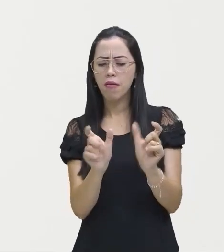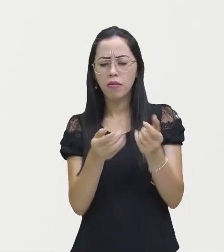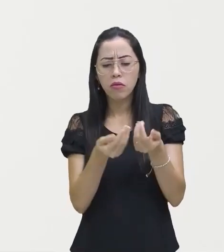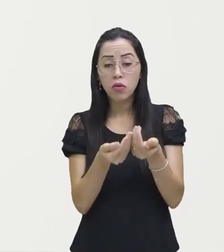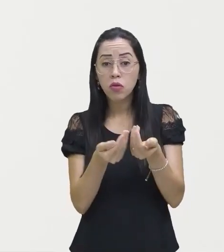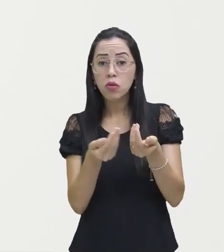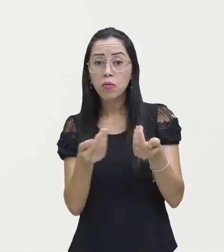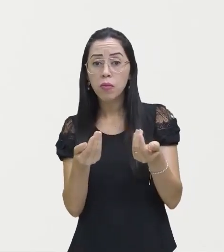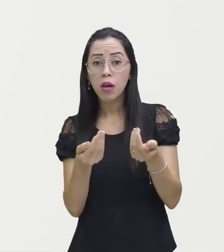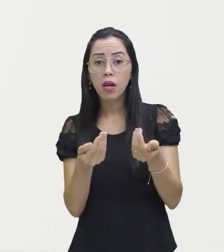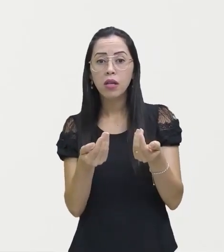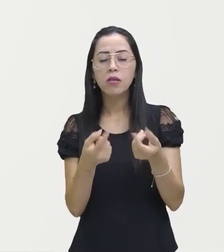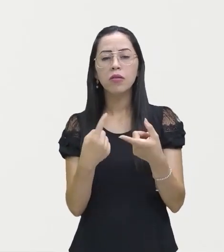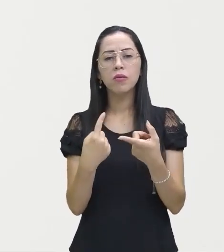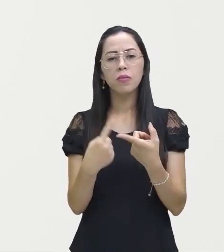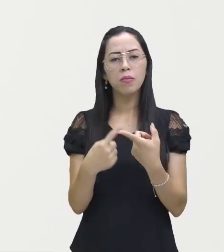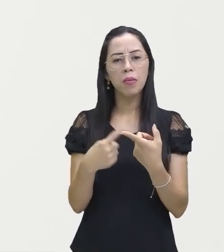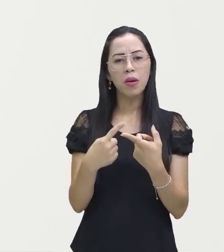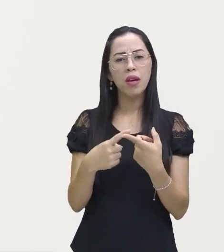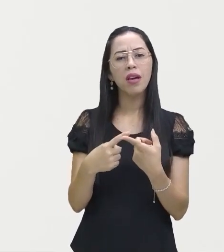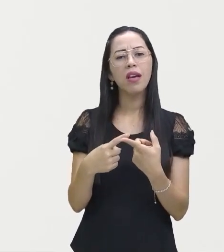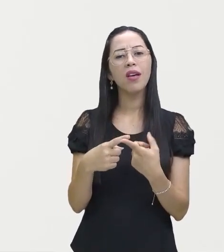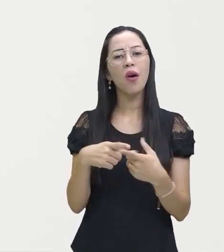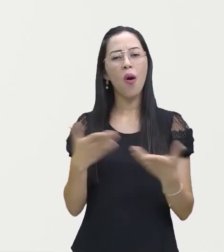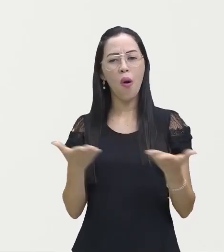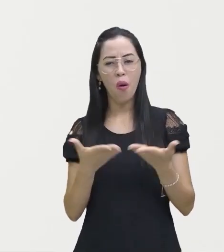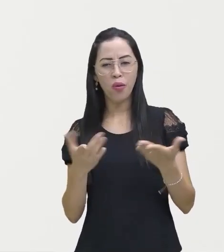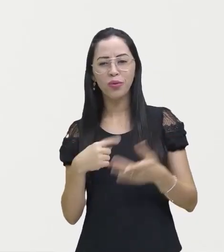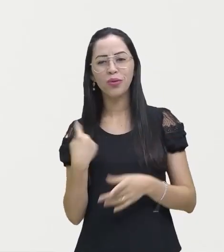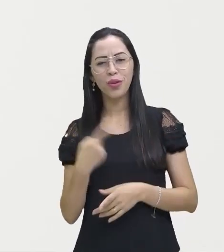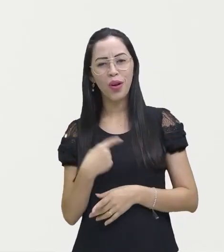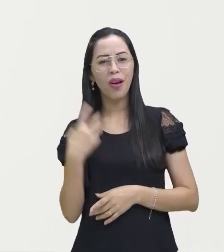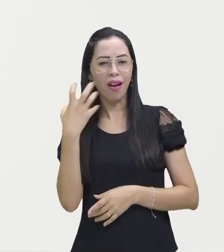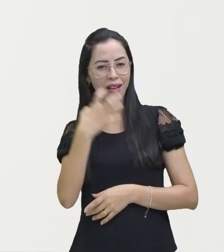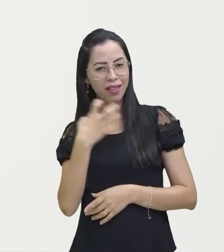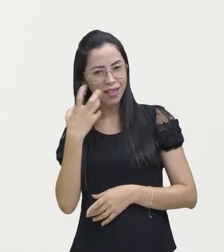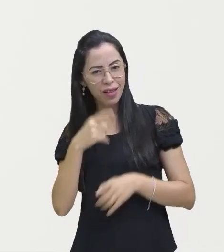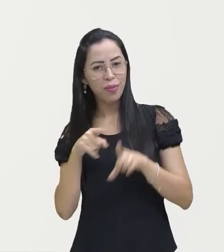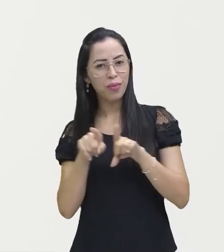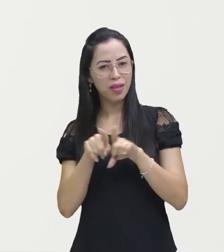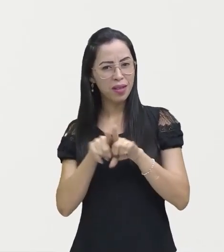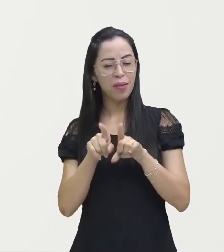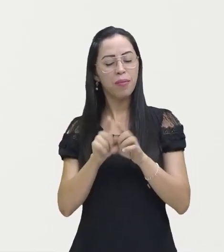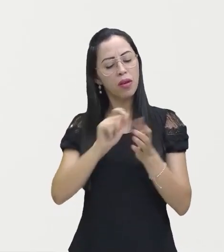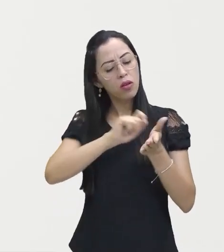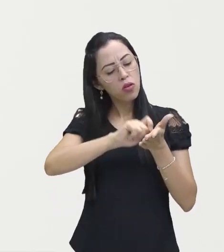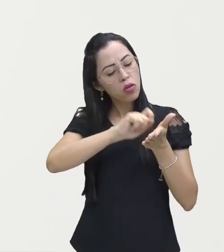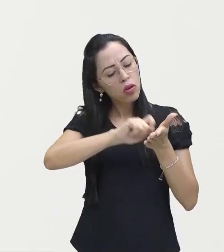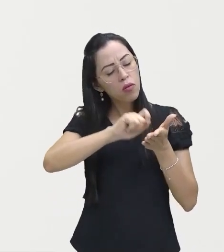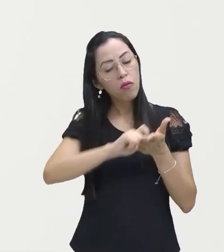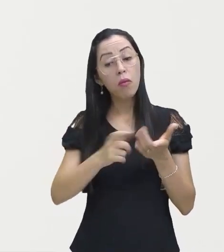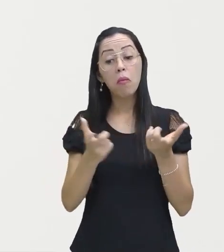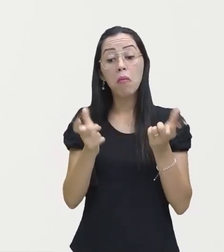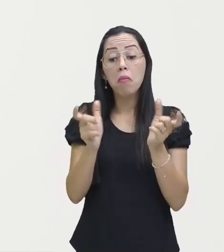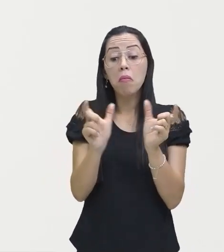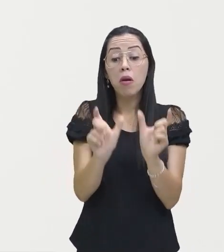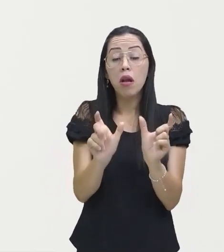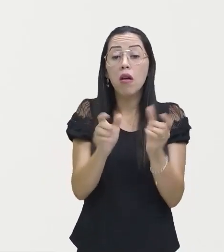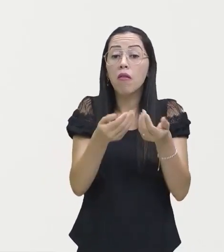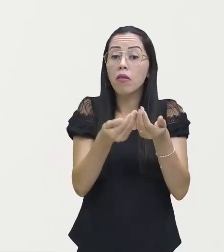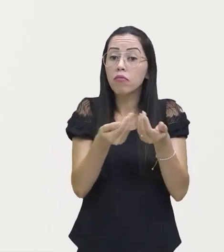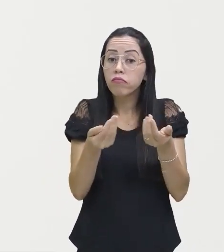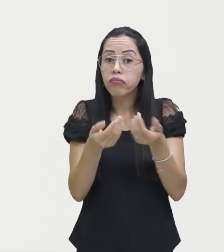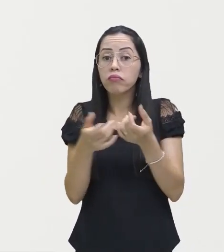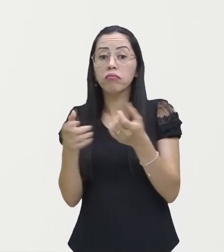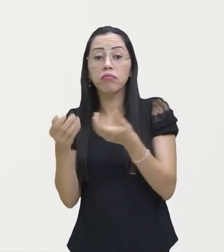nós também escrevemos com espaços entre as palavras. Ou com vírgulas, que é